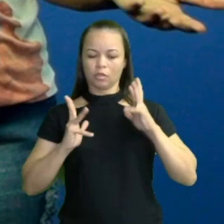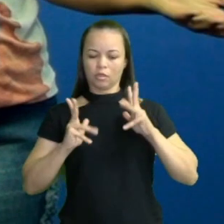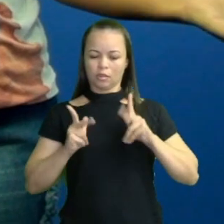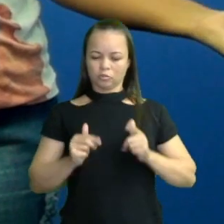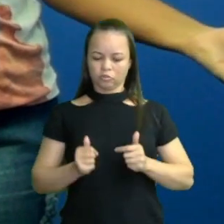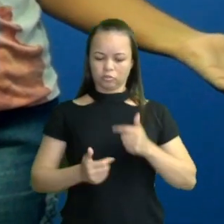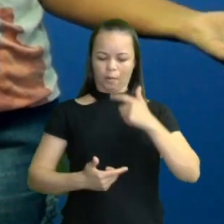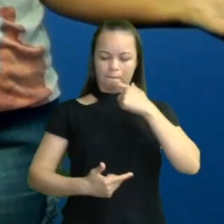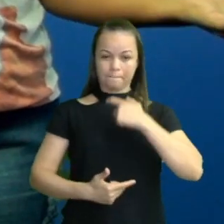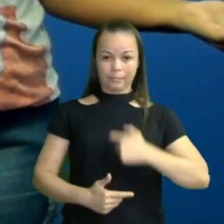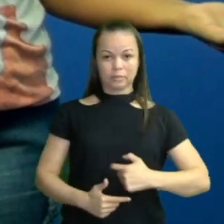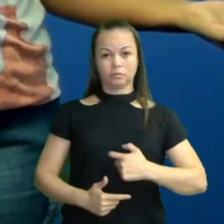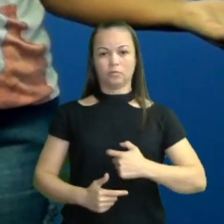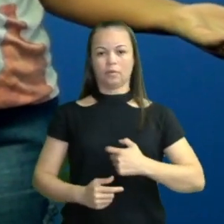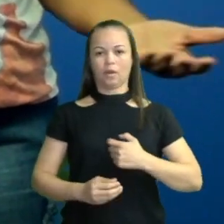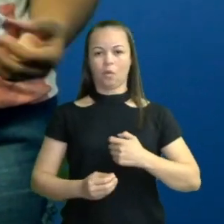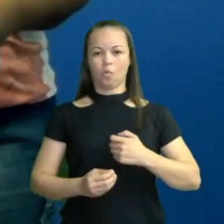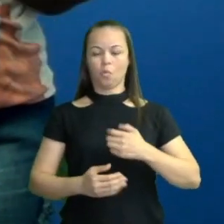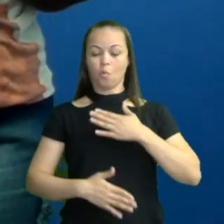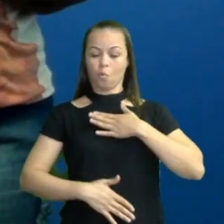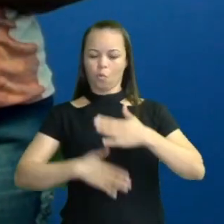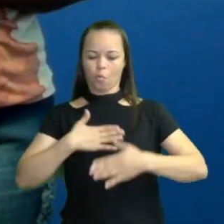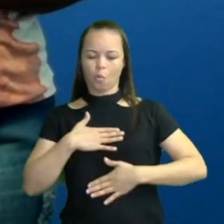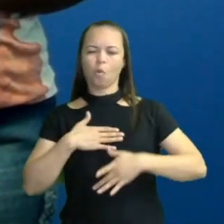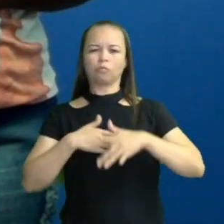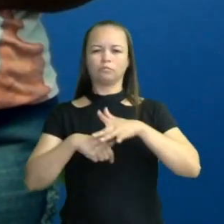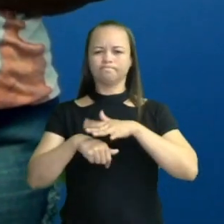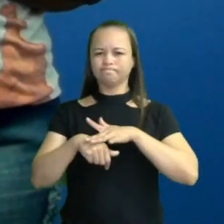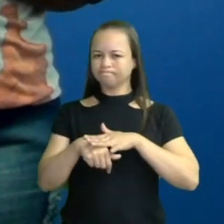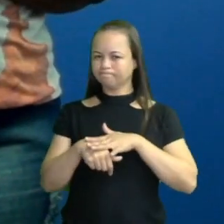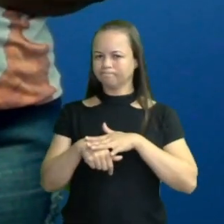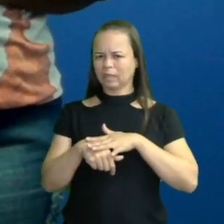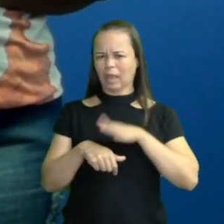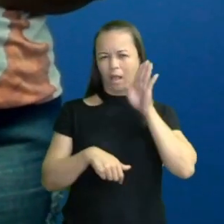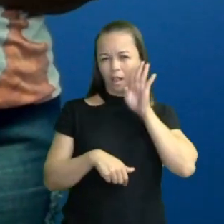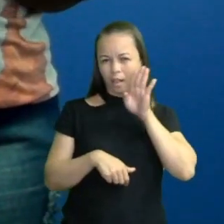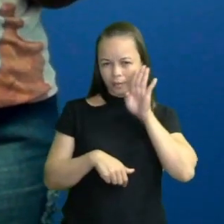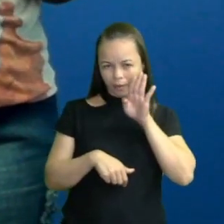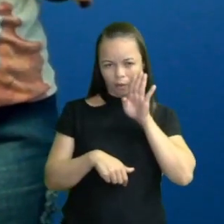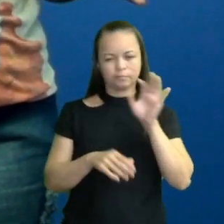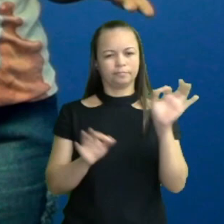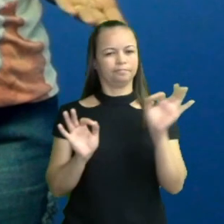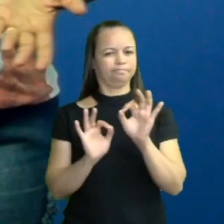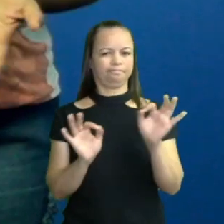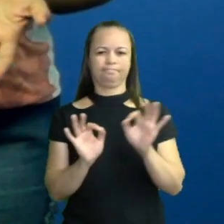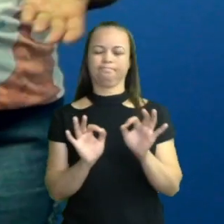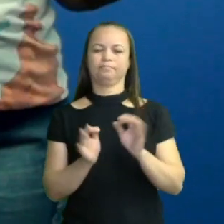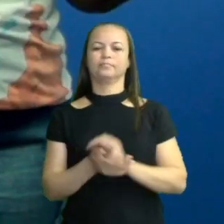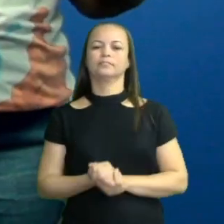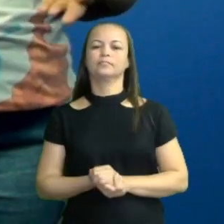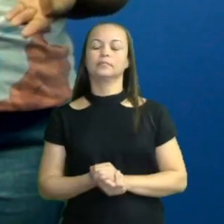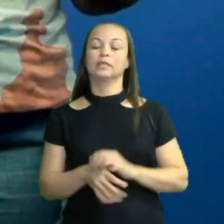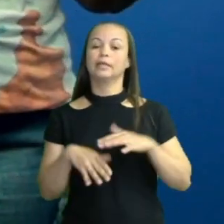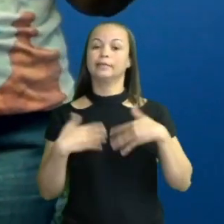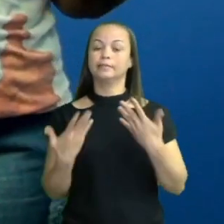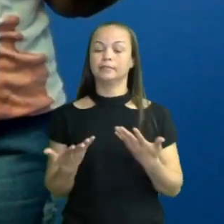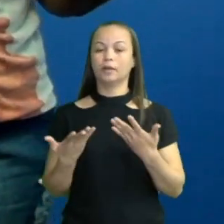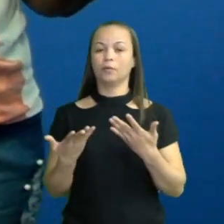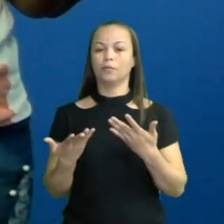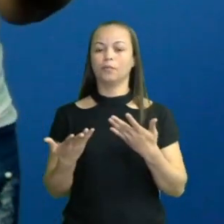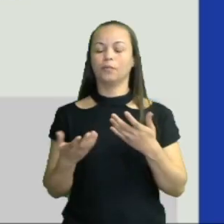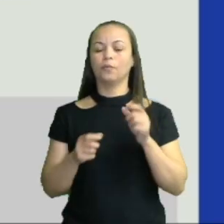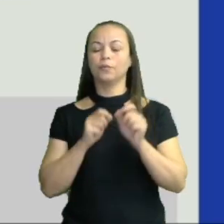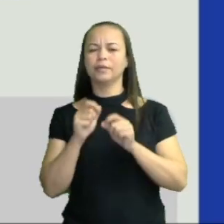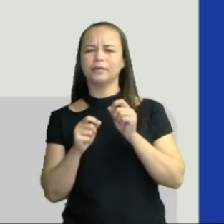corpo adoece, tá bom? E isso não é legal para ninguém. Então, pessoal, o que é